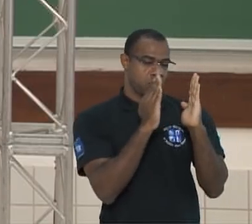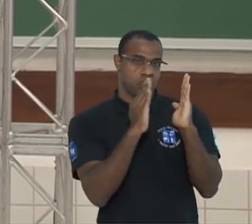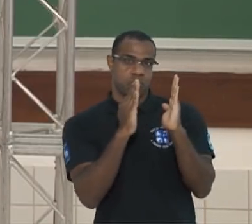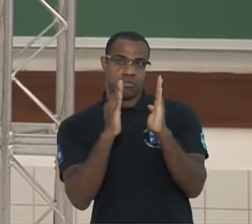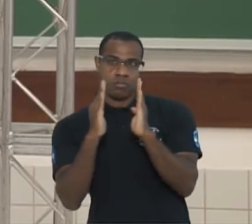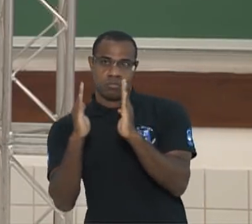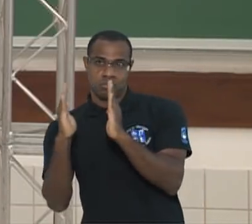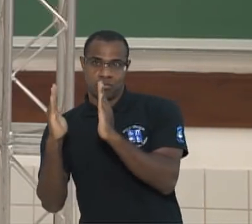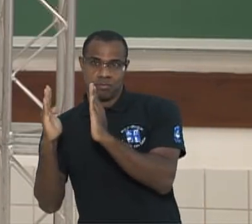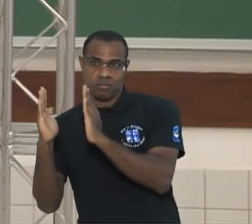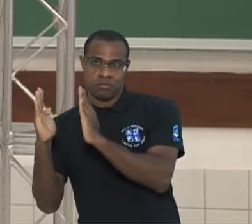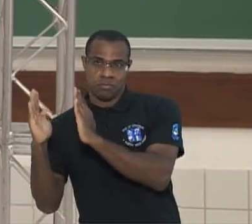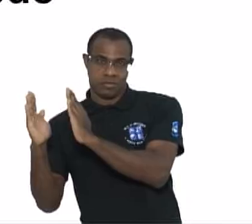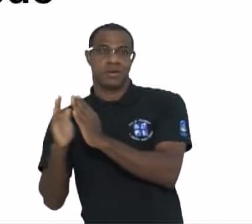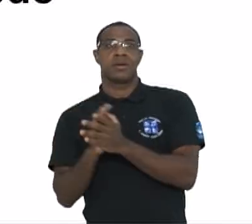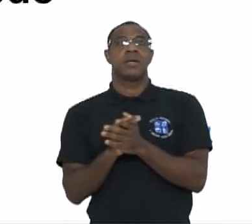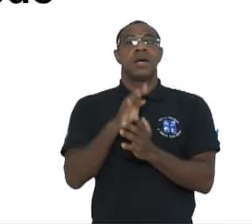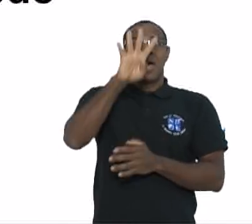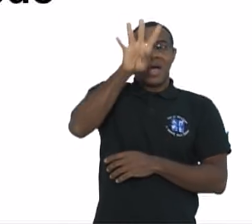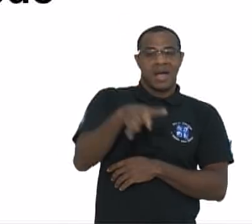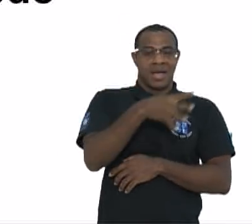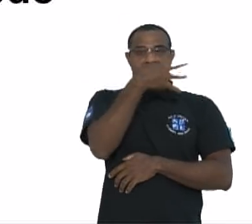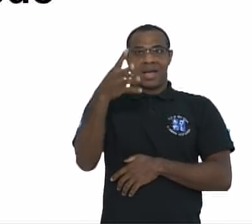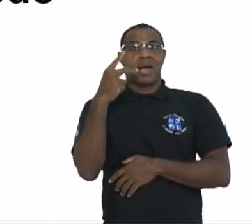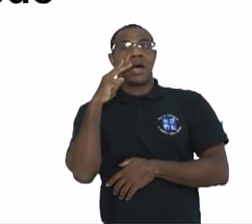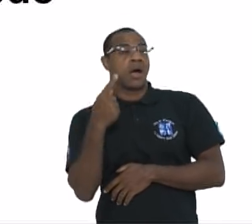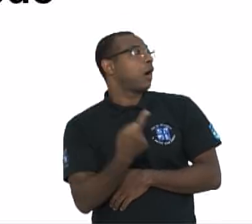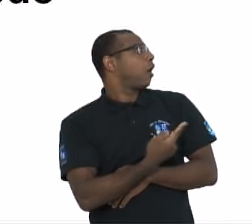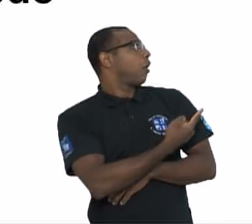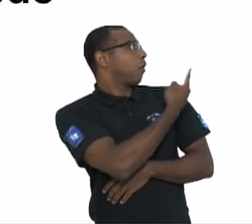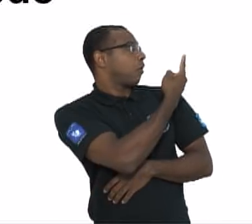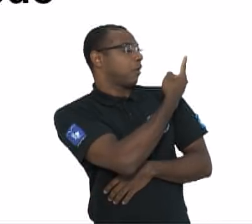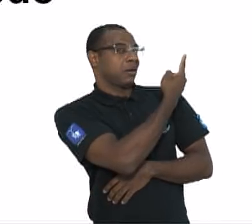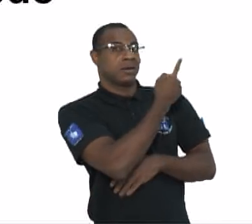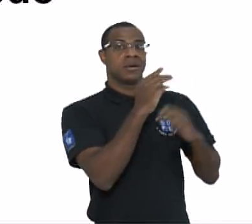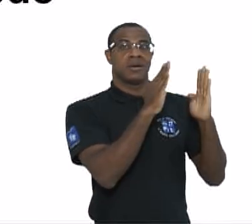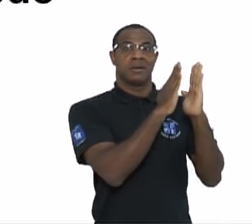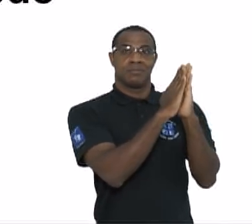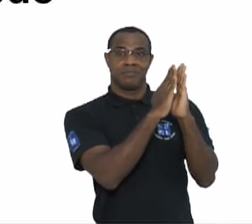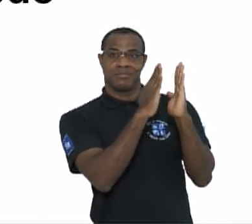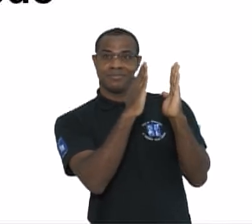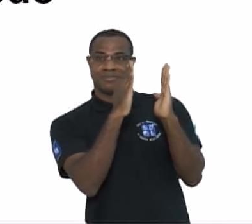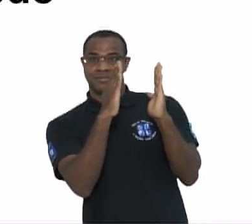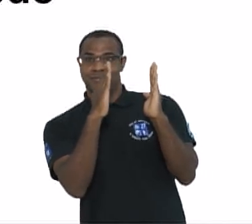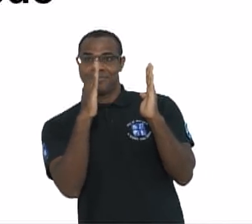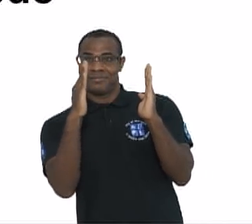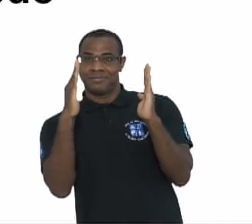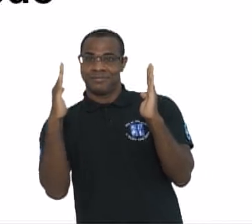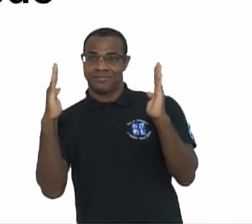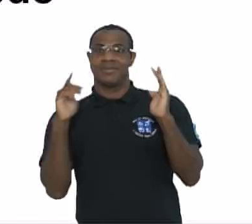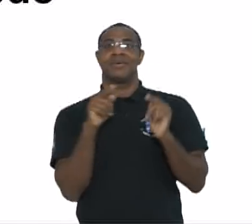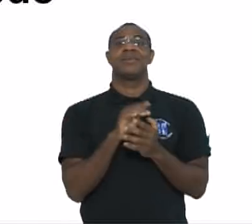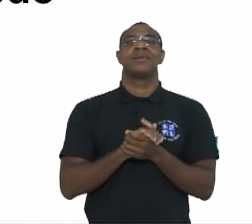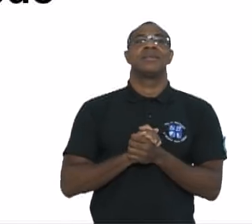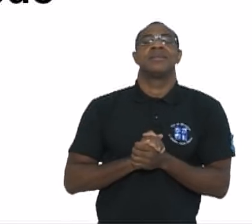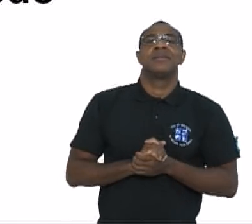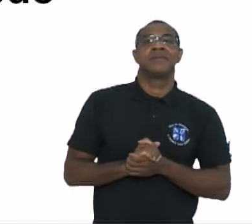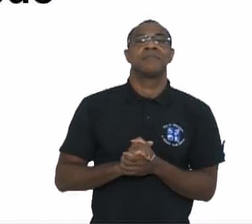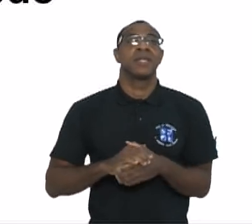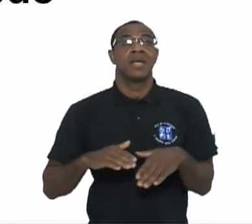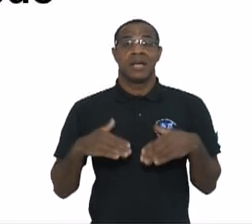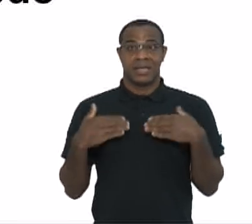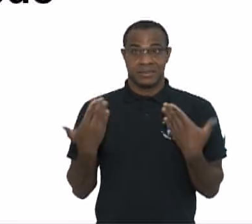o decâmetro cúbico, o metro cúbico, o decímetro cúbico, o centímetro cúbico e o milímetro